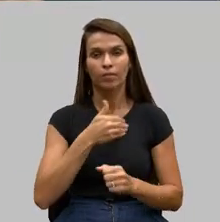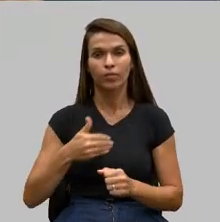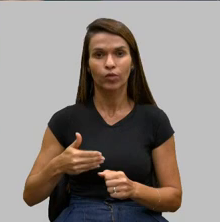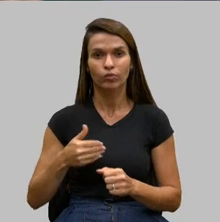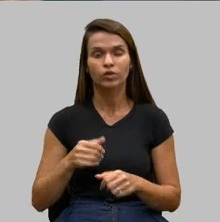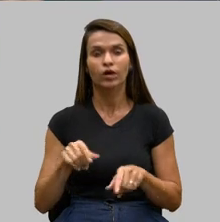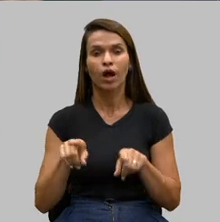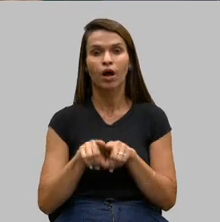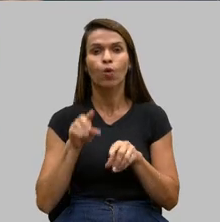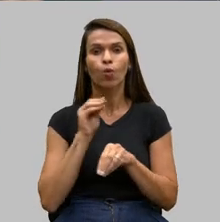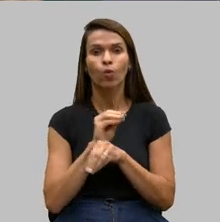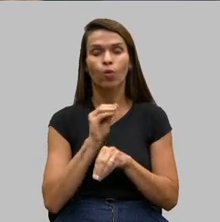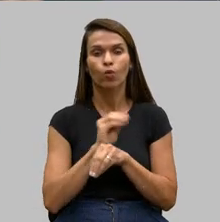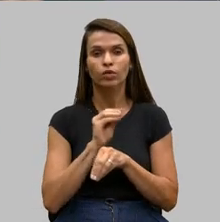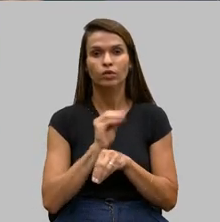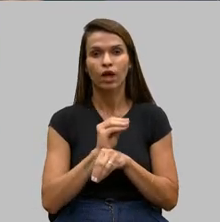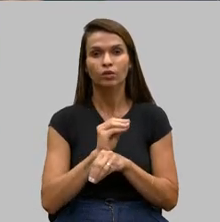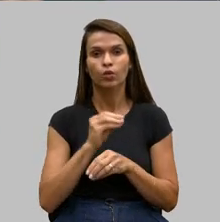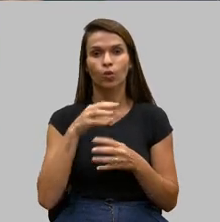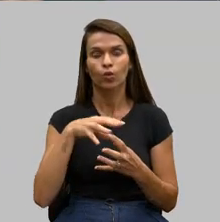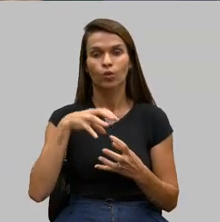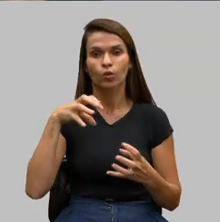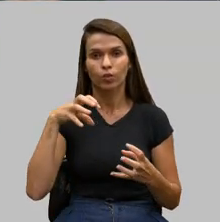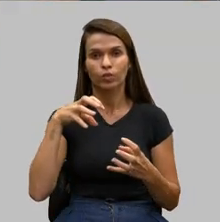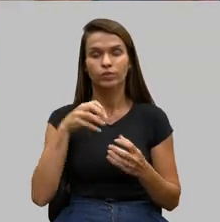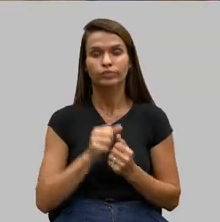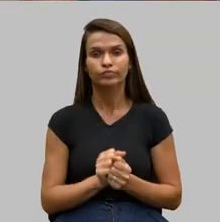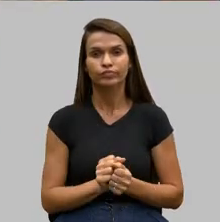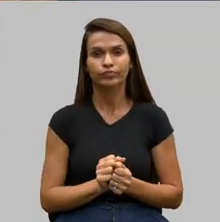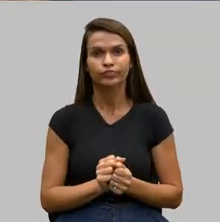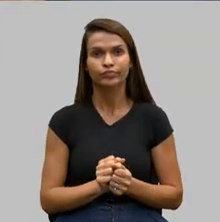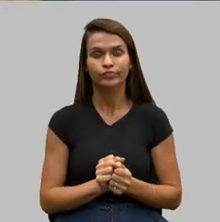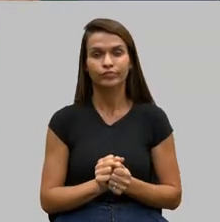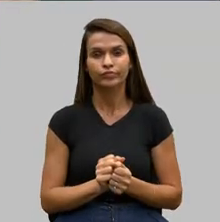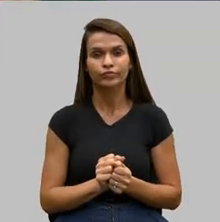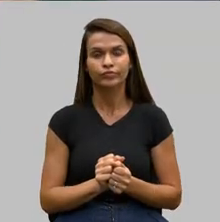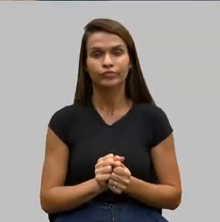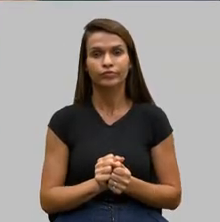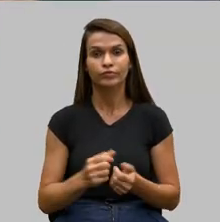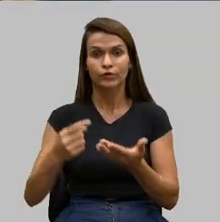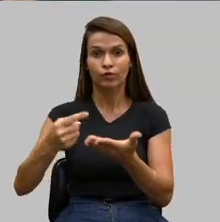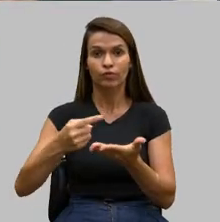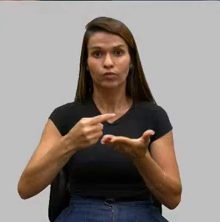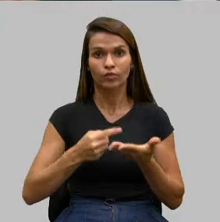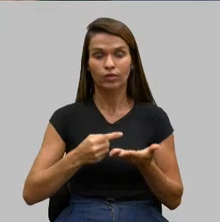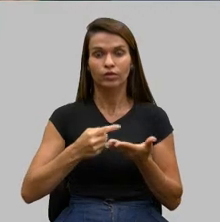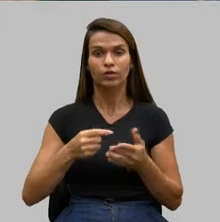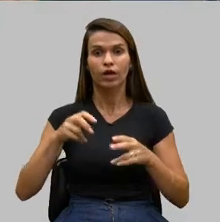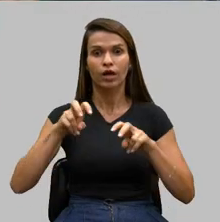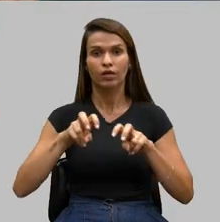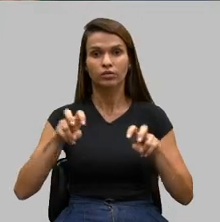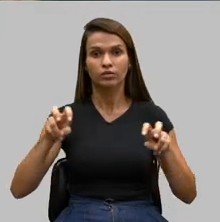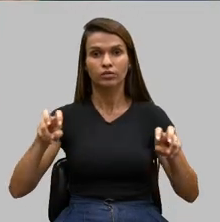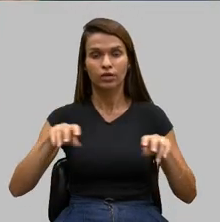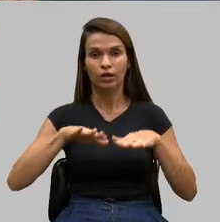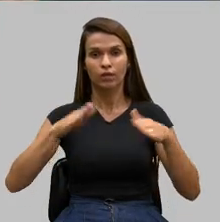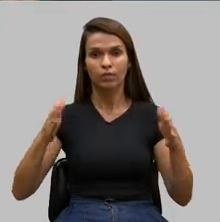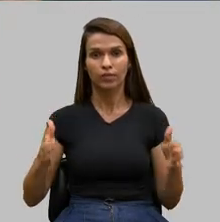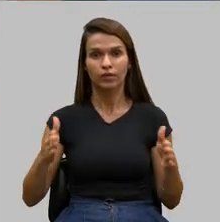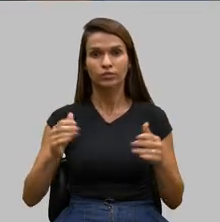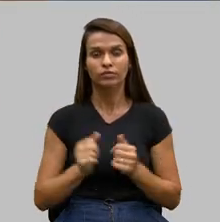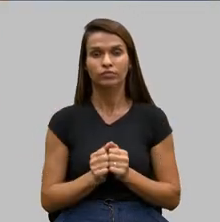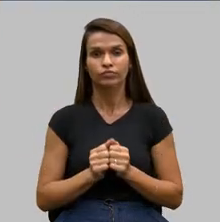do Idoso convidamos para tomar assento à mesa seguintes convidados